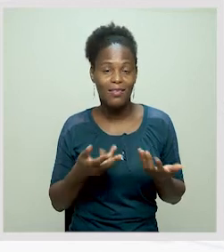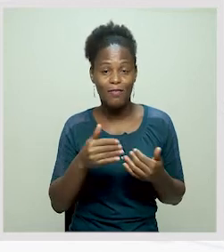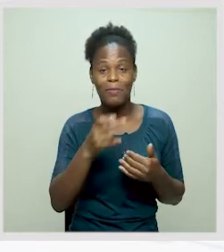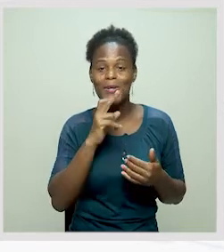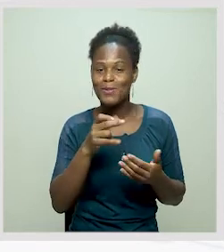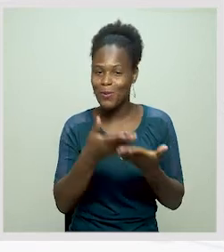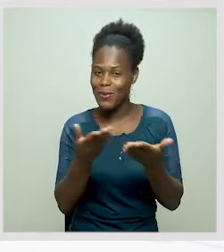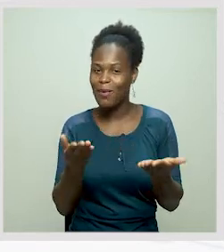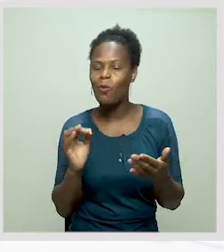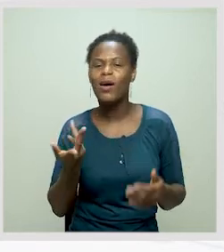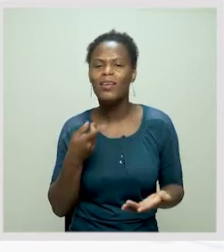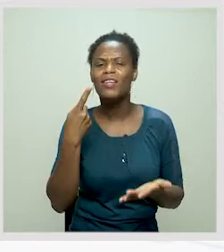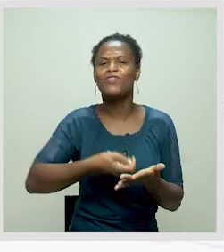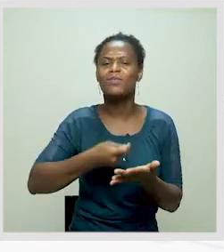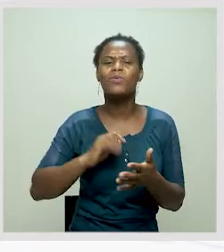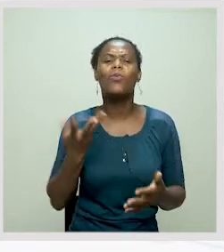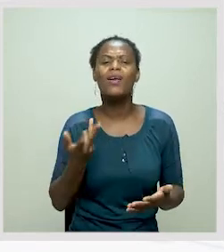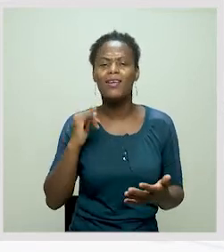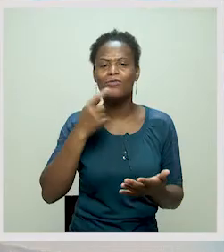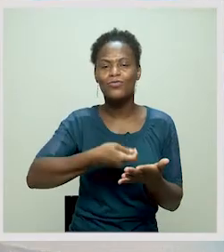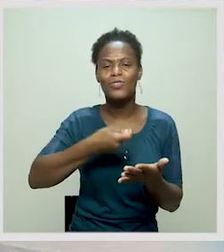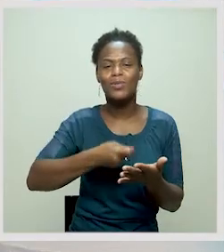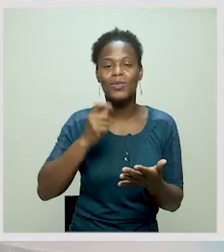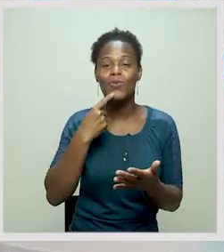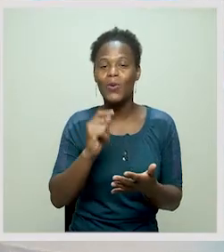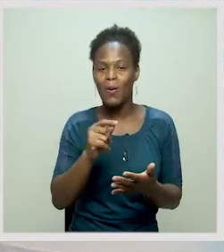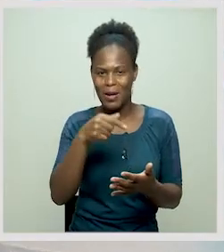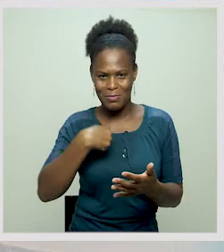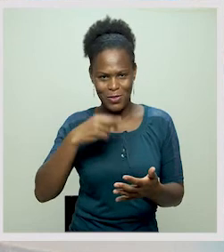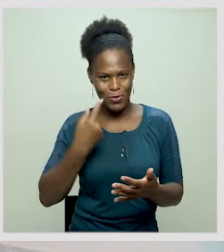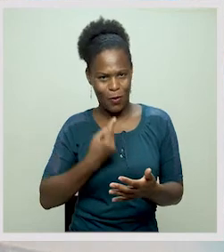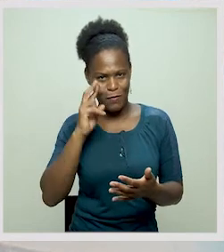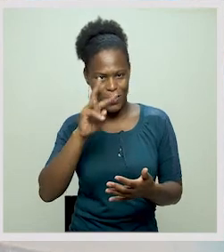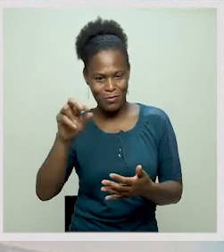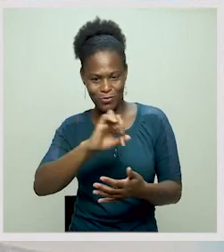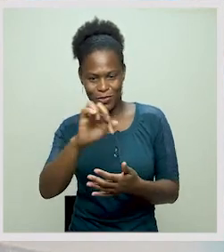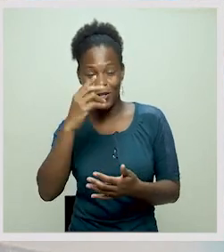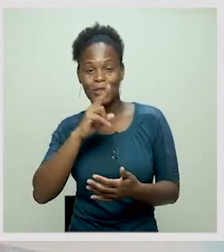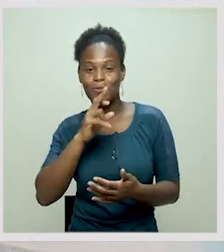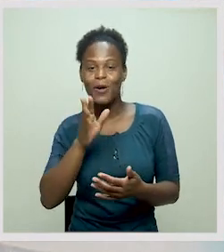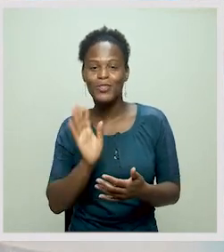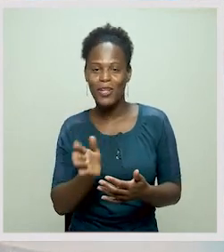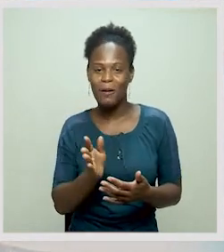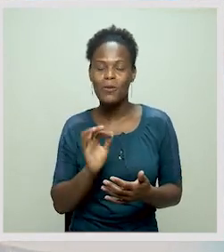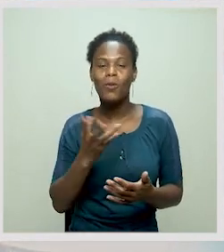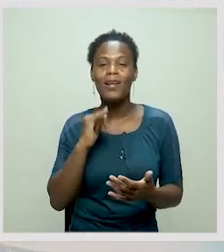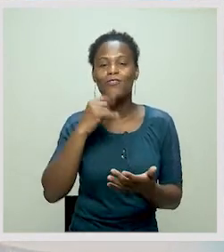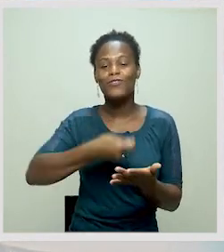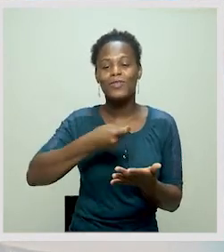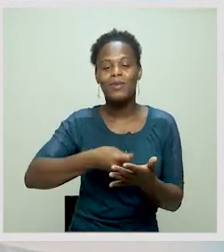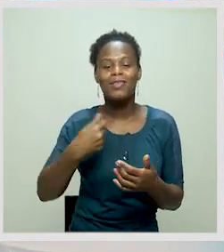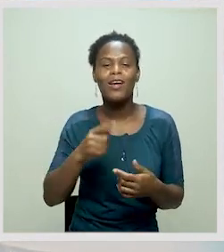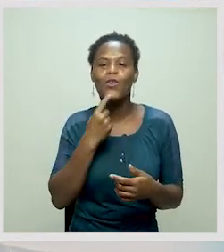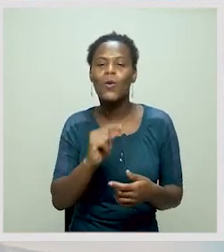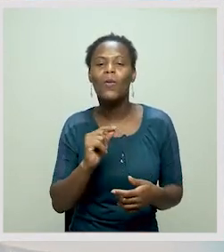lá responder. Que tipo de investimento? Estou a ver que vocês já têm a resposta. Que tipo de investimento nós temos